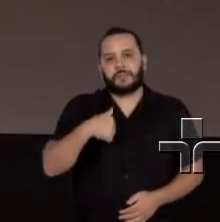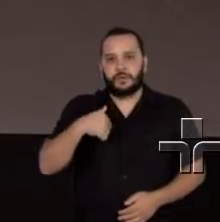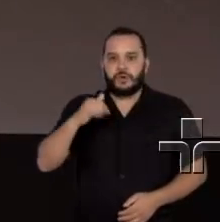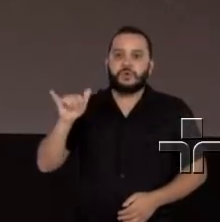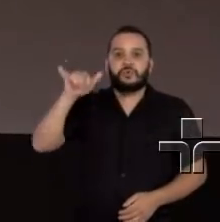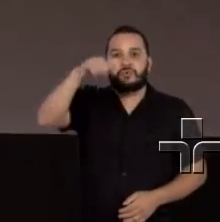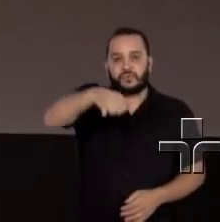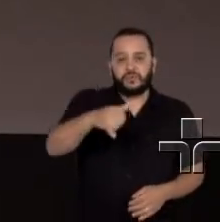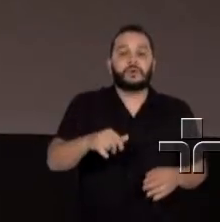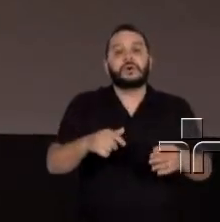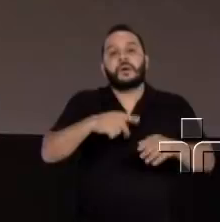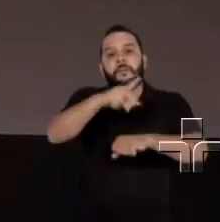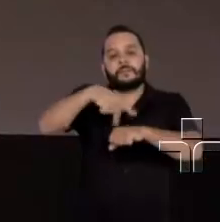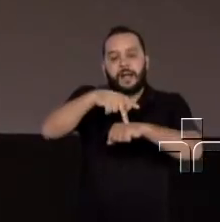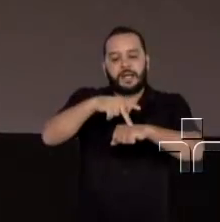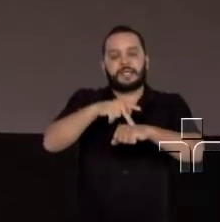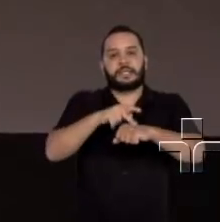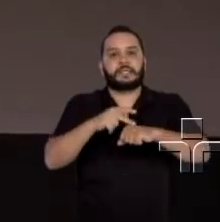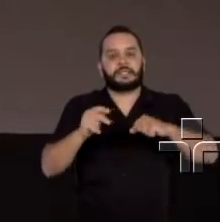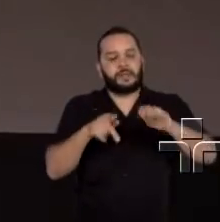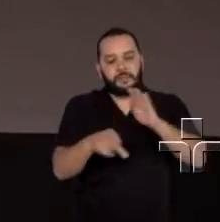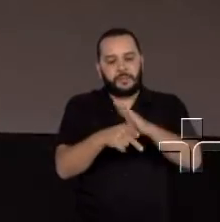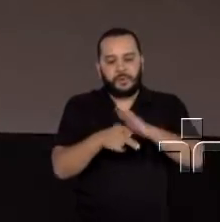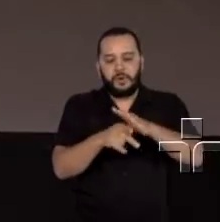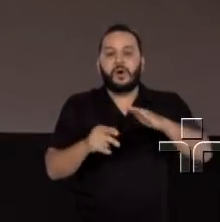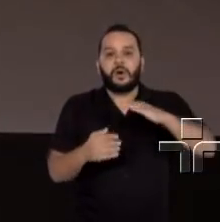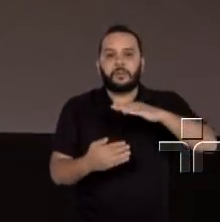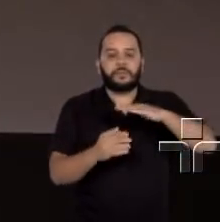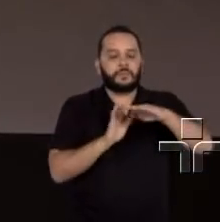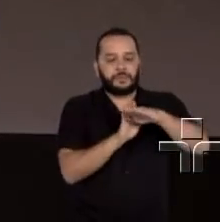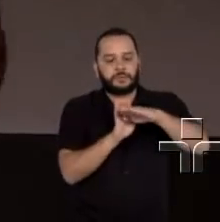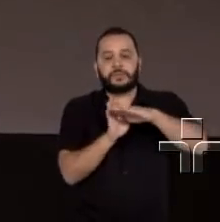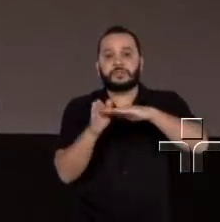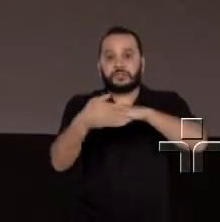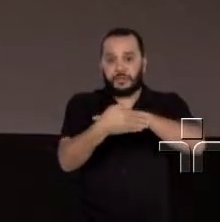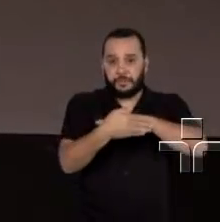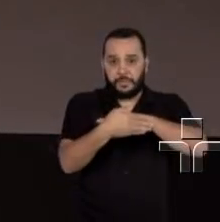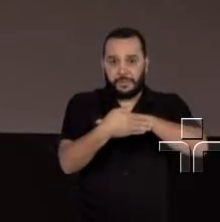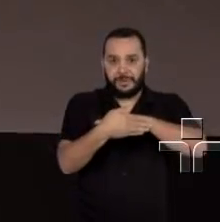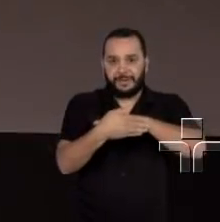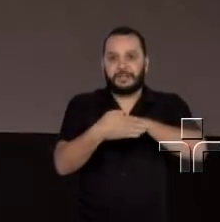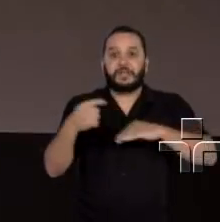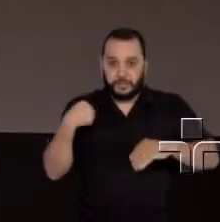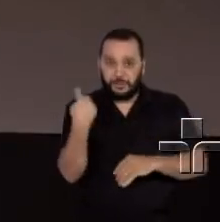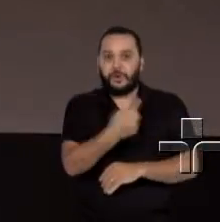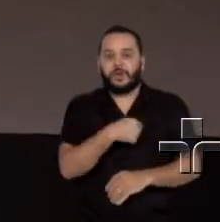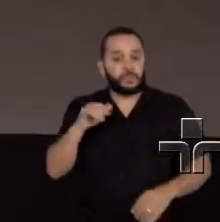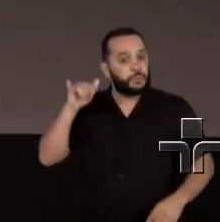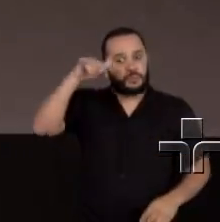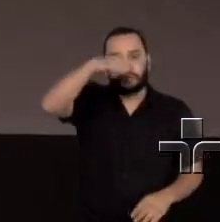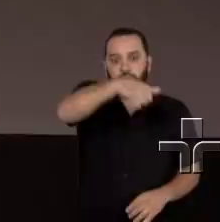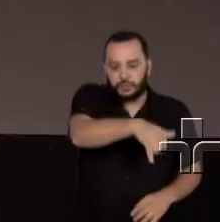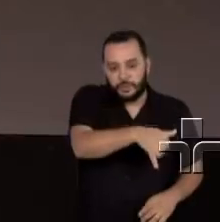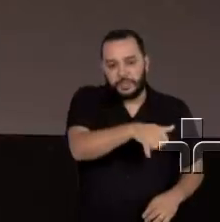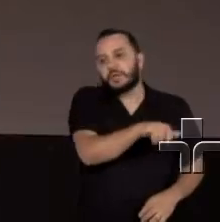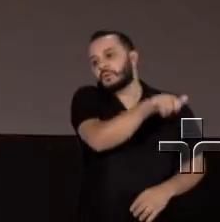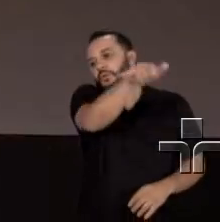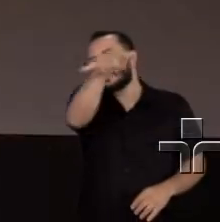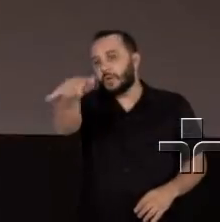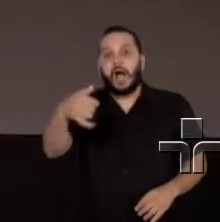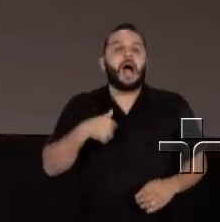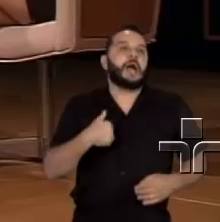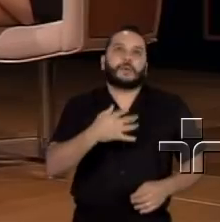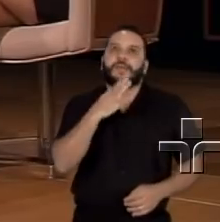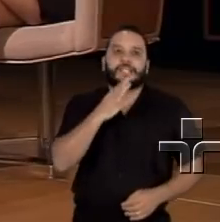pela Jamaica. Tinha que ir pela Jamaica. Aí nós pegamos um avião. Ai, que alegria! Vamos conhecer Cuba! Vamos, não